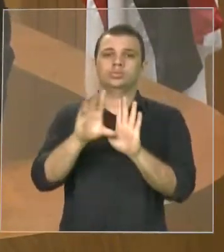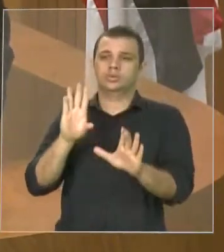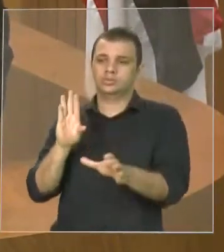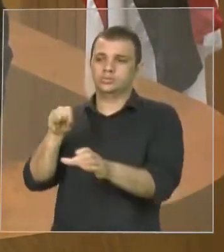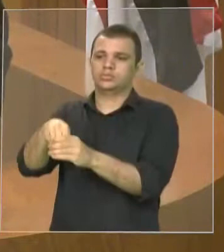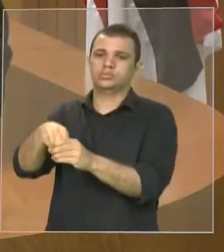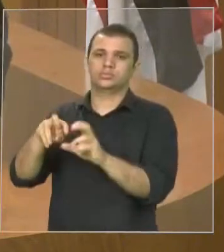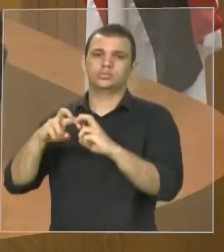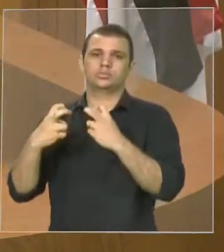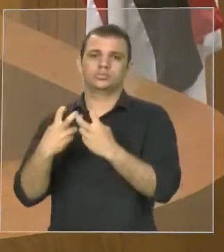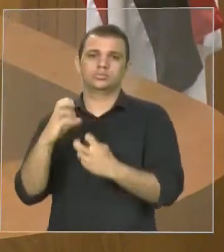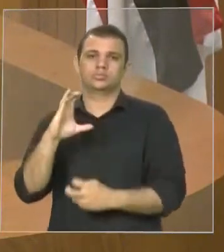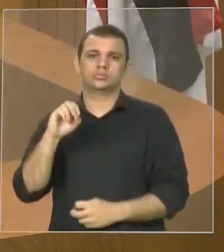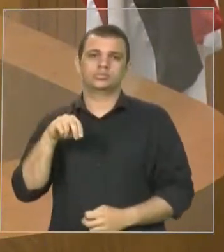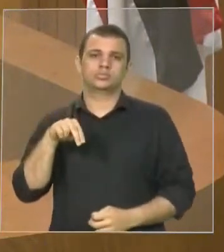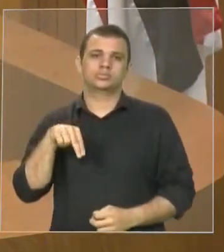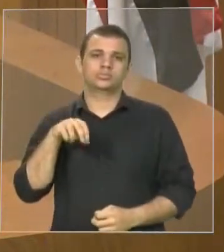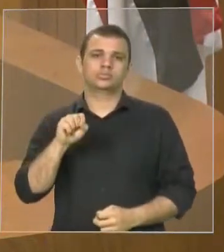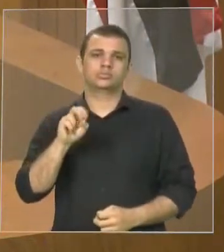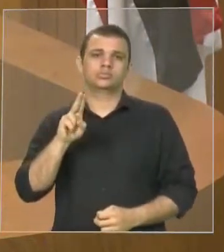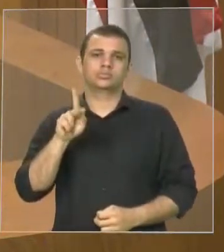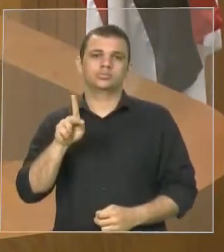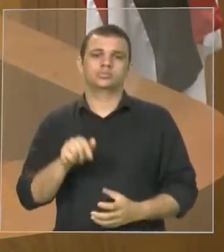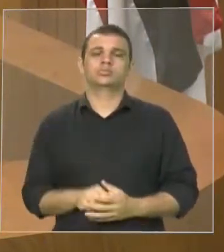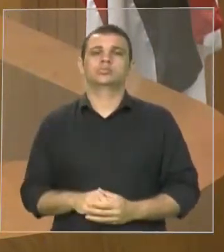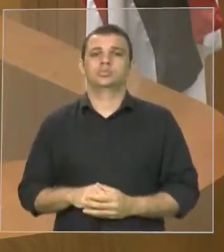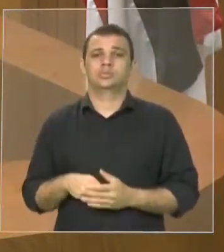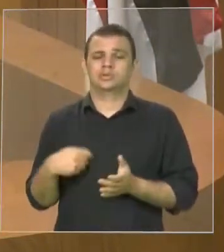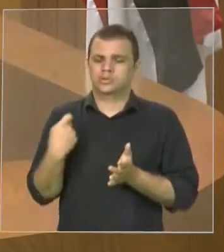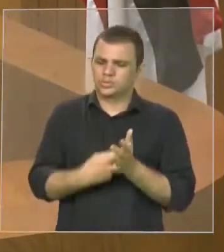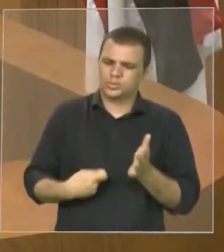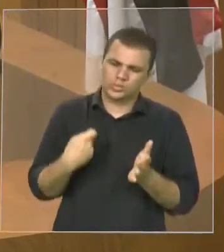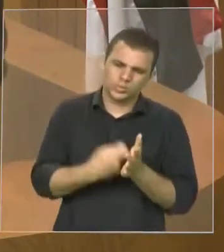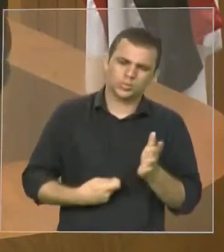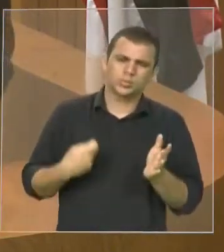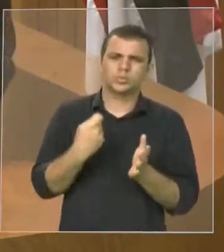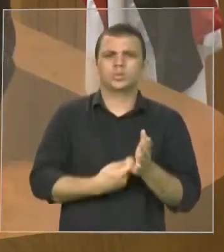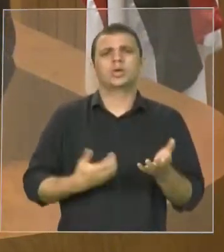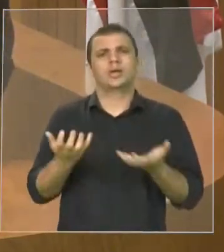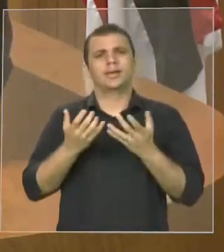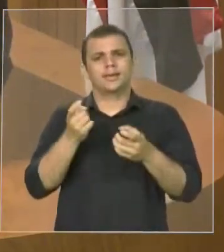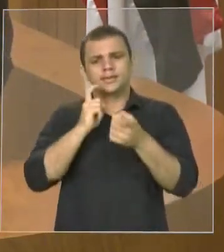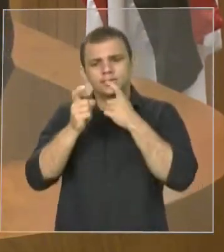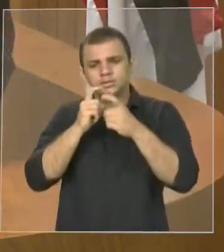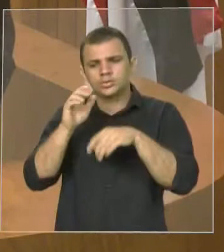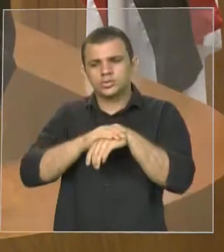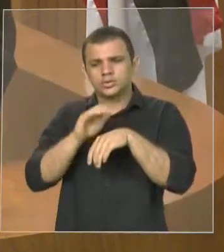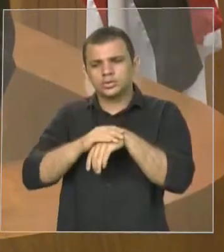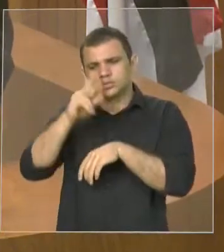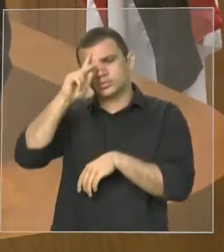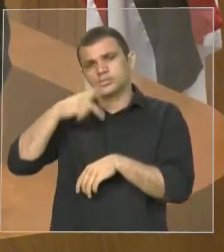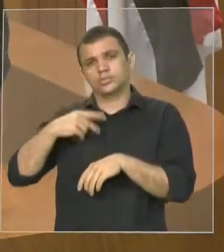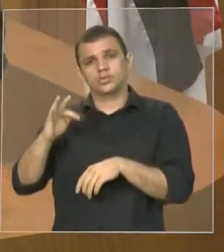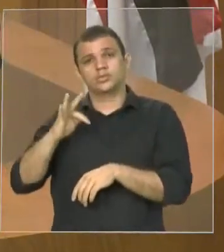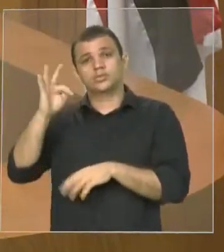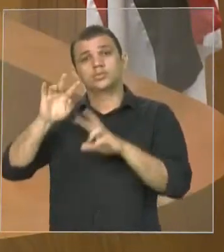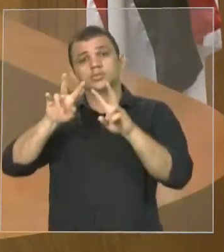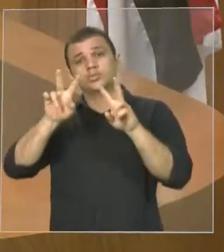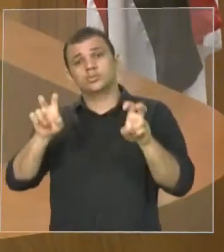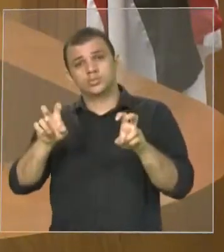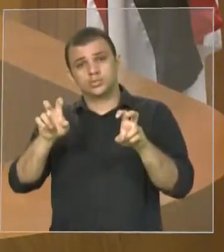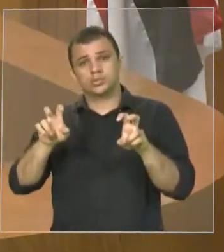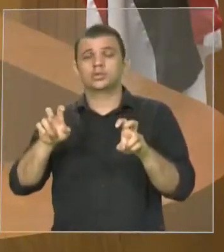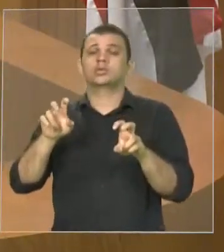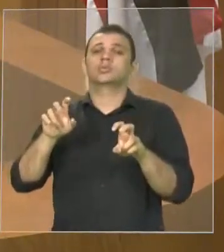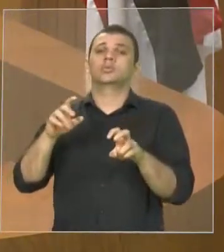do CONSUP. Toda a luta que a Polícia Militar teve para discutir o seu futuro, no que diz respeito ao Fundo de